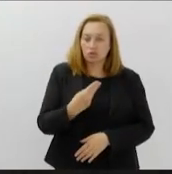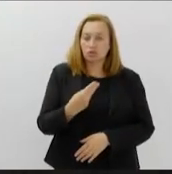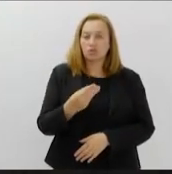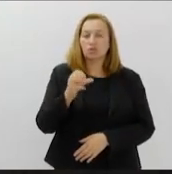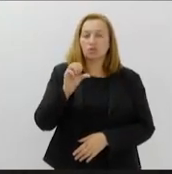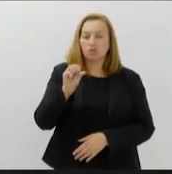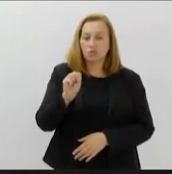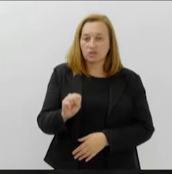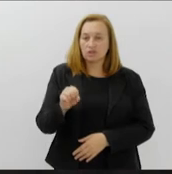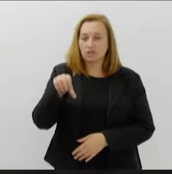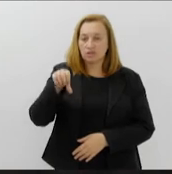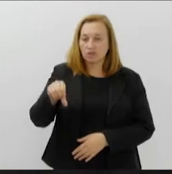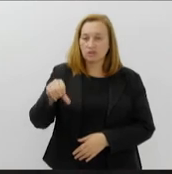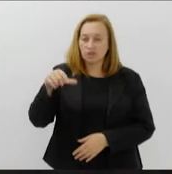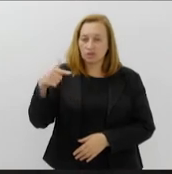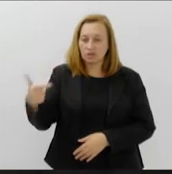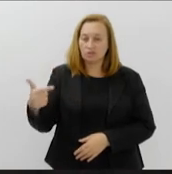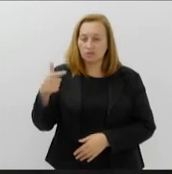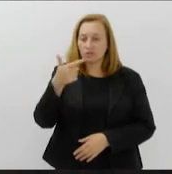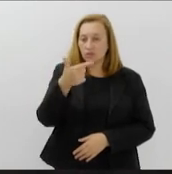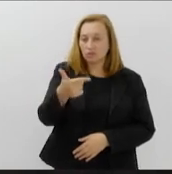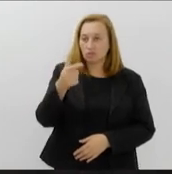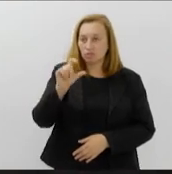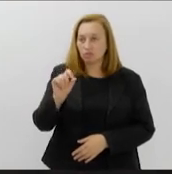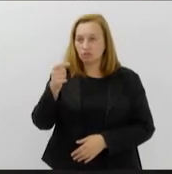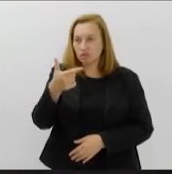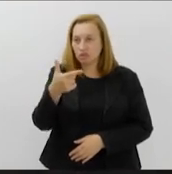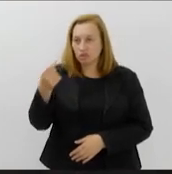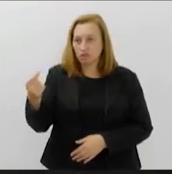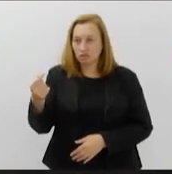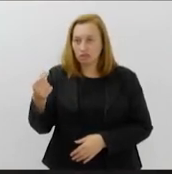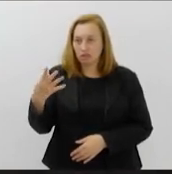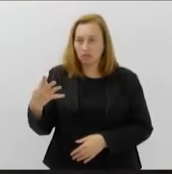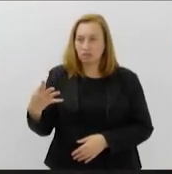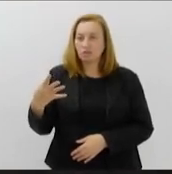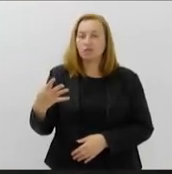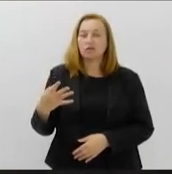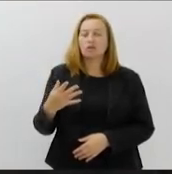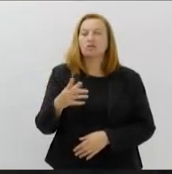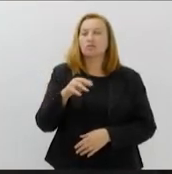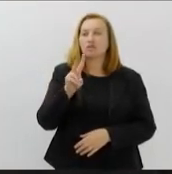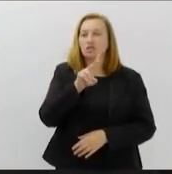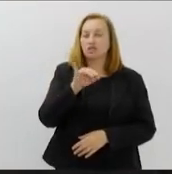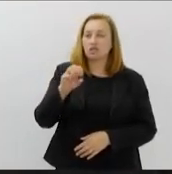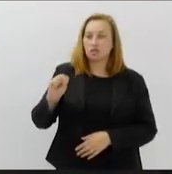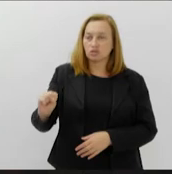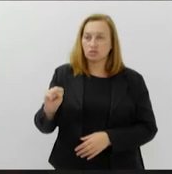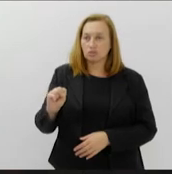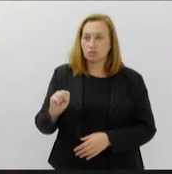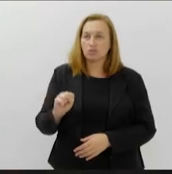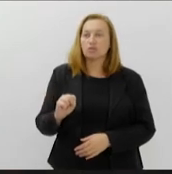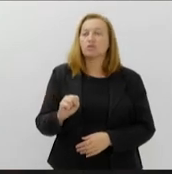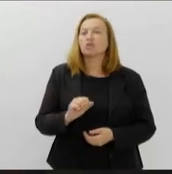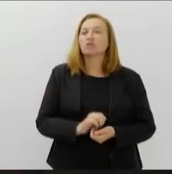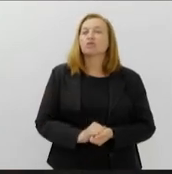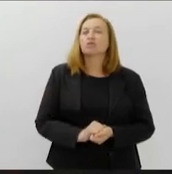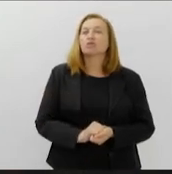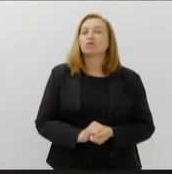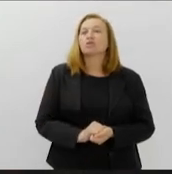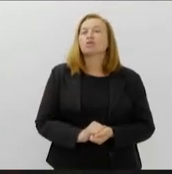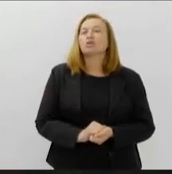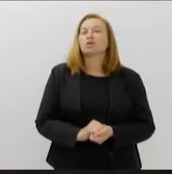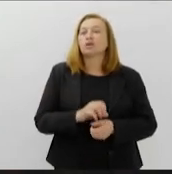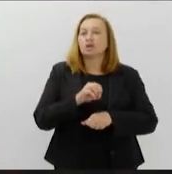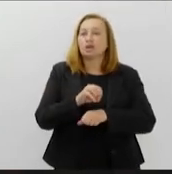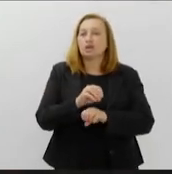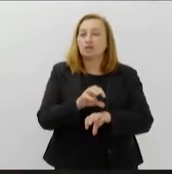3.892 de 2024, de autoria do deputado Vinícius Cozzolino, que cria o programa Educando com Saúde no âmbito do